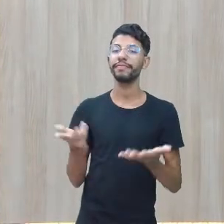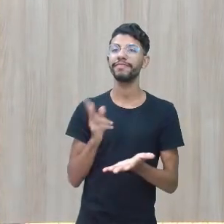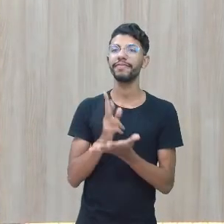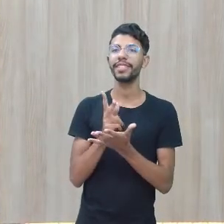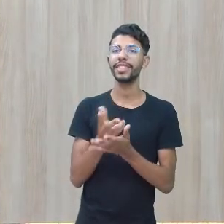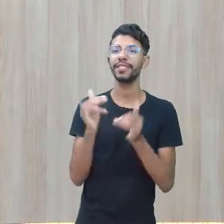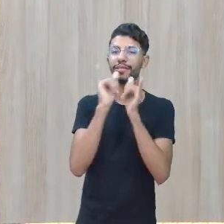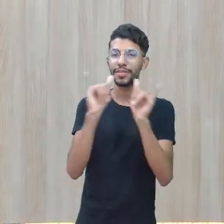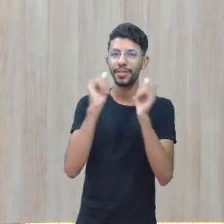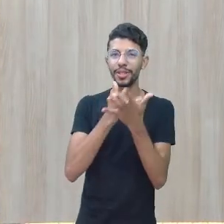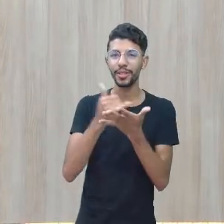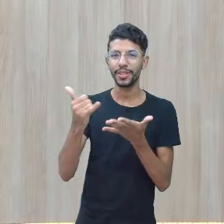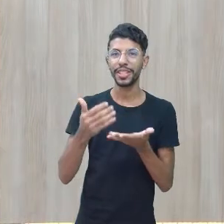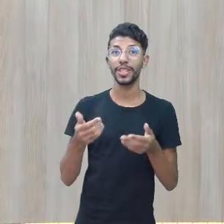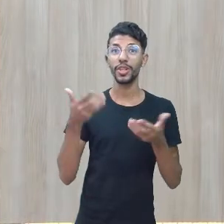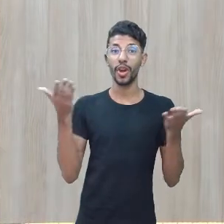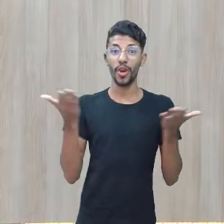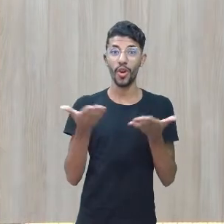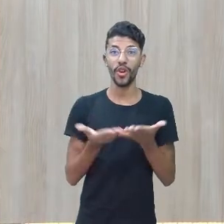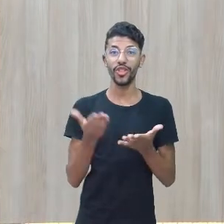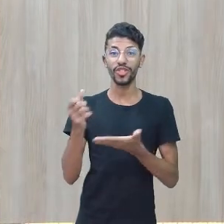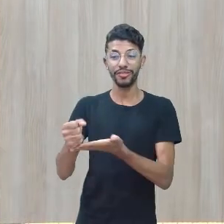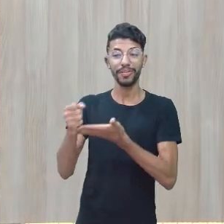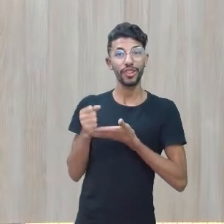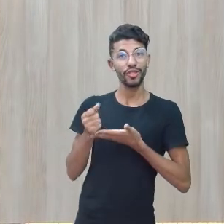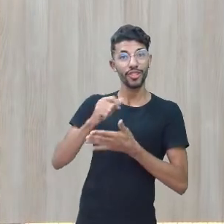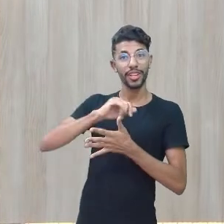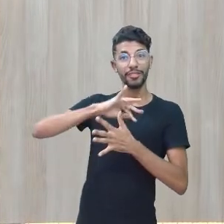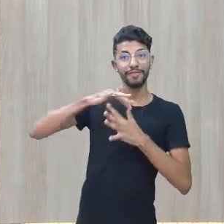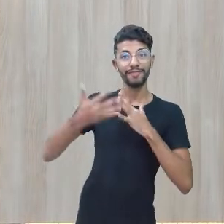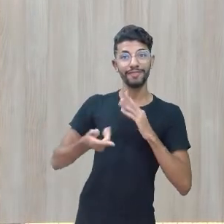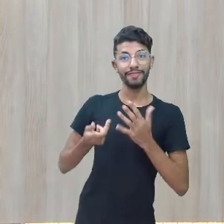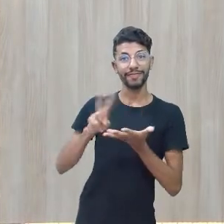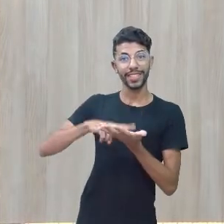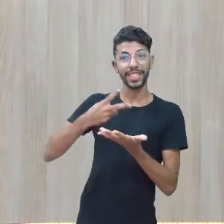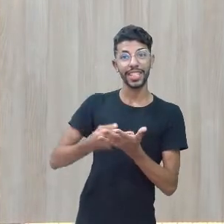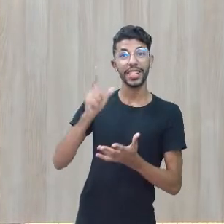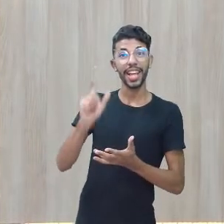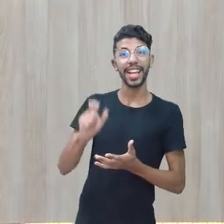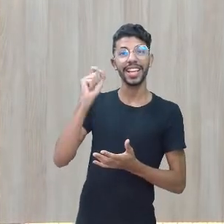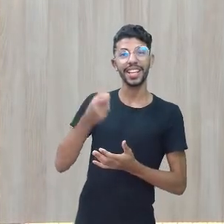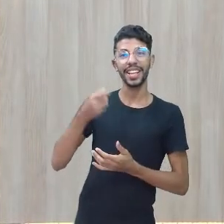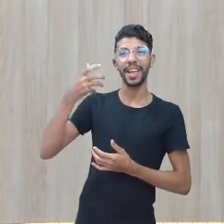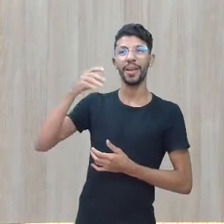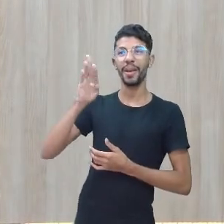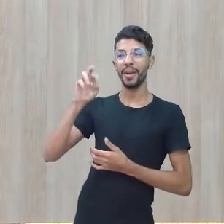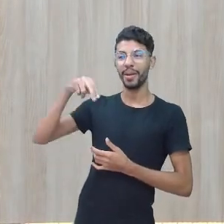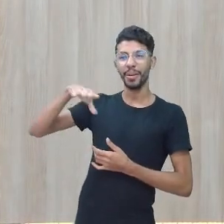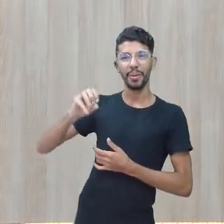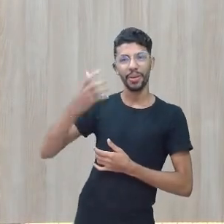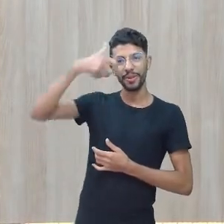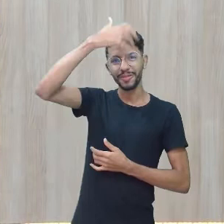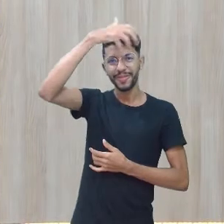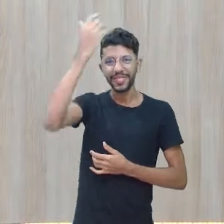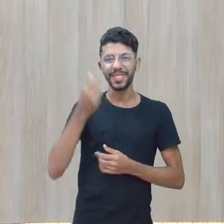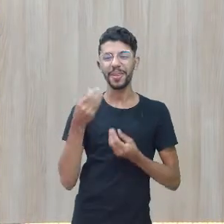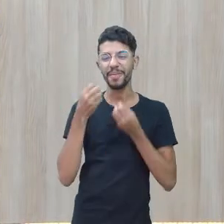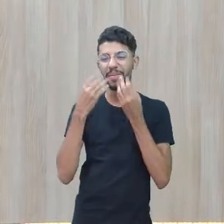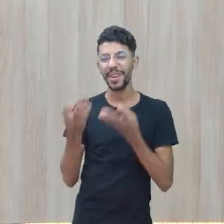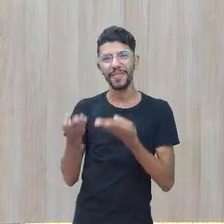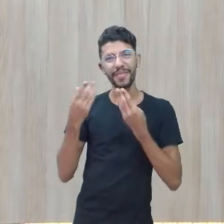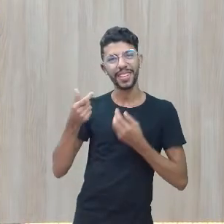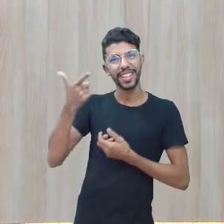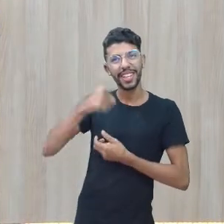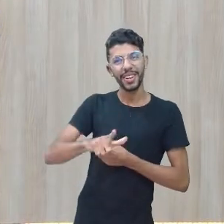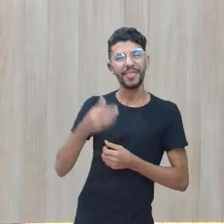avisos iniciais. Hoje quem está me ajudando na tradução simultânea de Libras é o Bruno. Seja bem-vindo mais uma vez, é massa